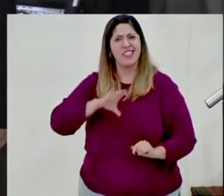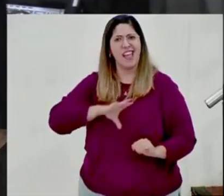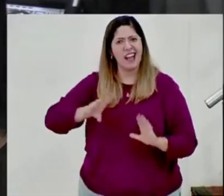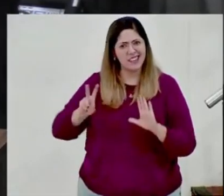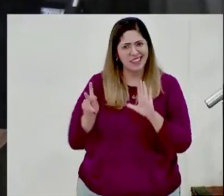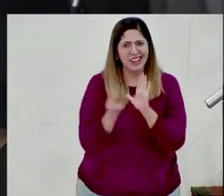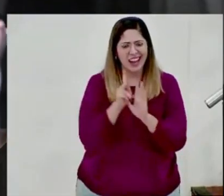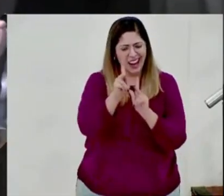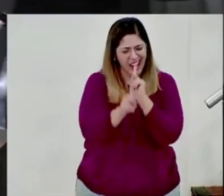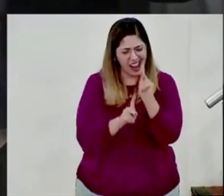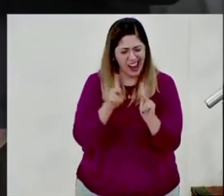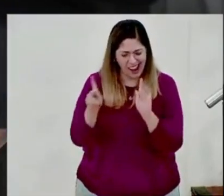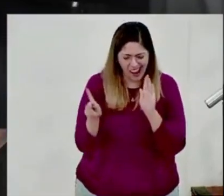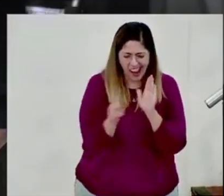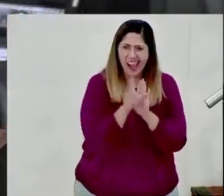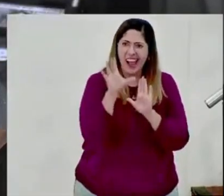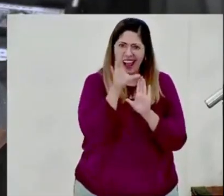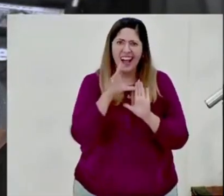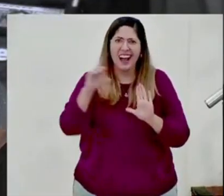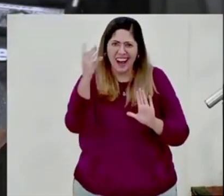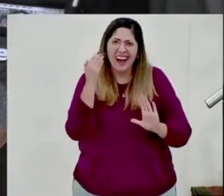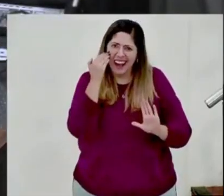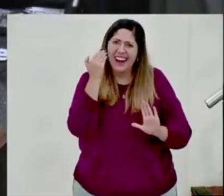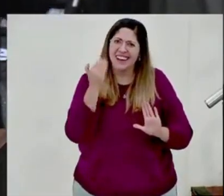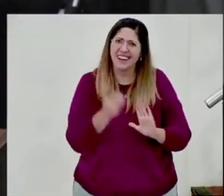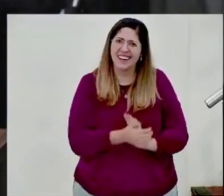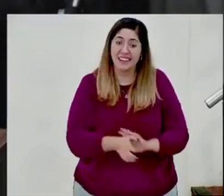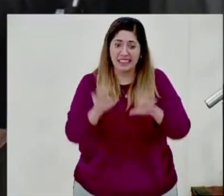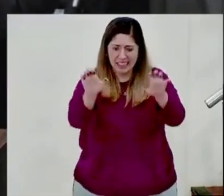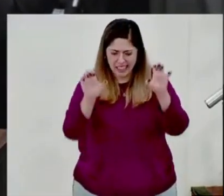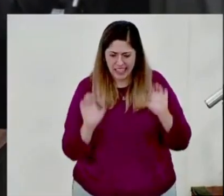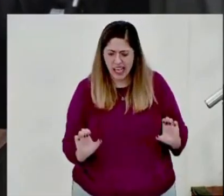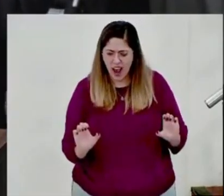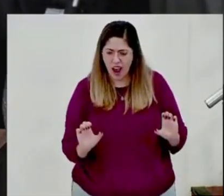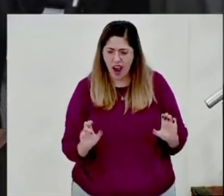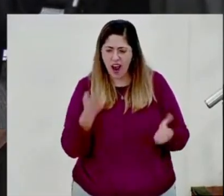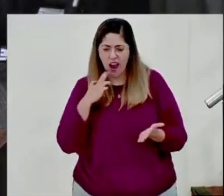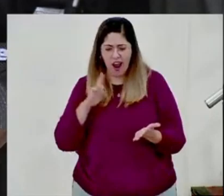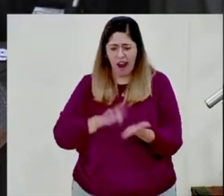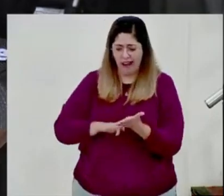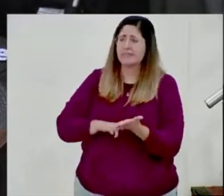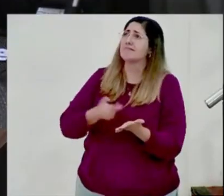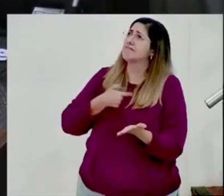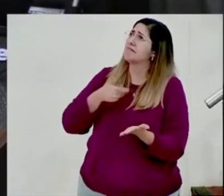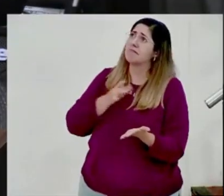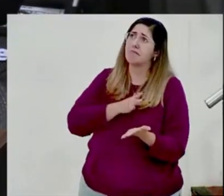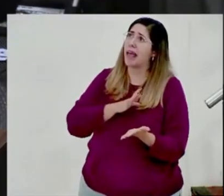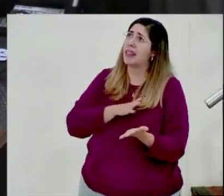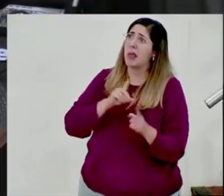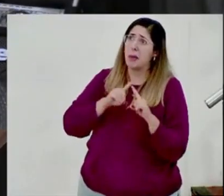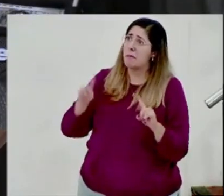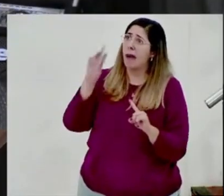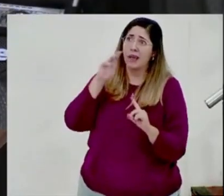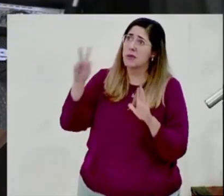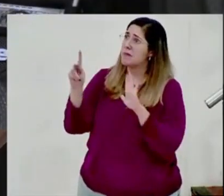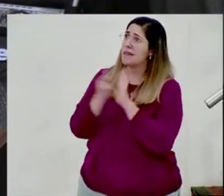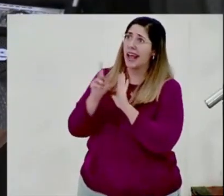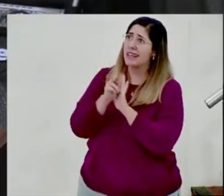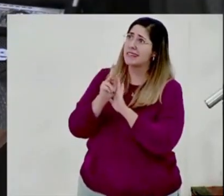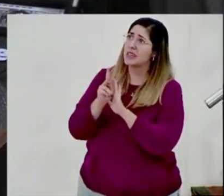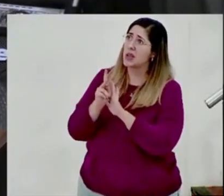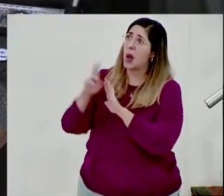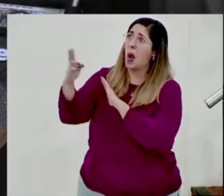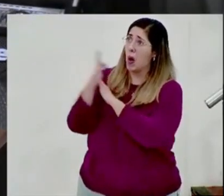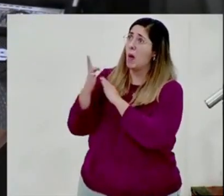do povo de Deus. Quando o Ezequias chegou e falou: Deus, olha a carta que esse homem mandou, eu sou seu, o Senhor vai cuidar de mim? E Deus fala: